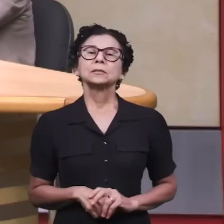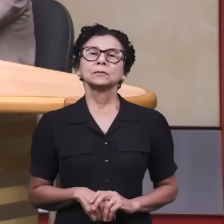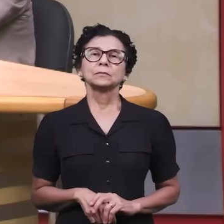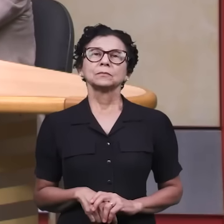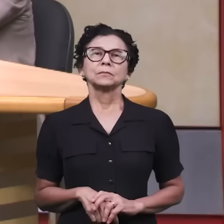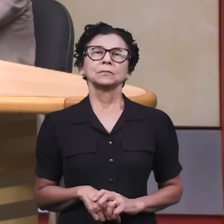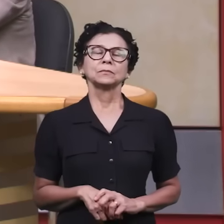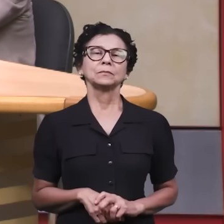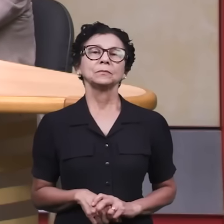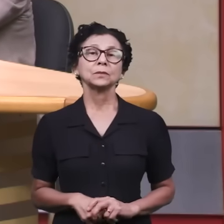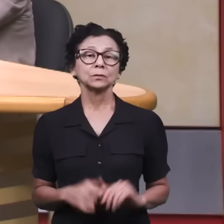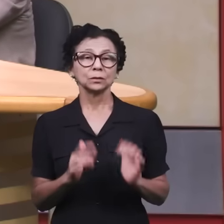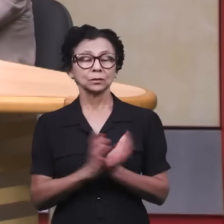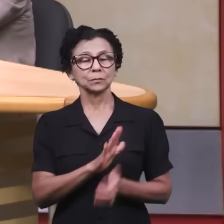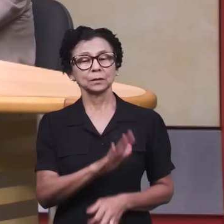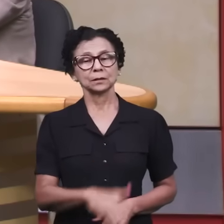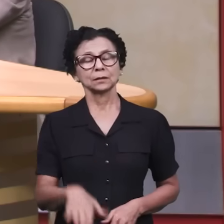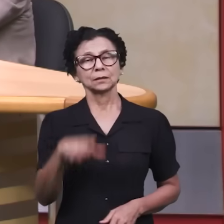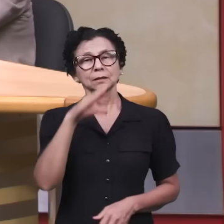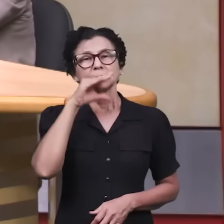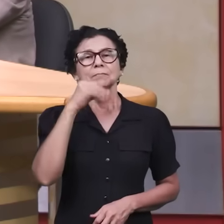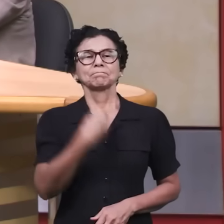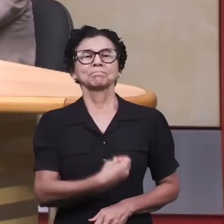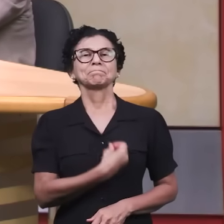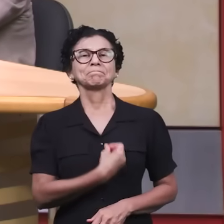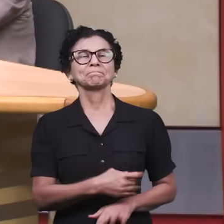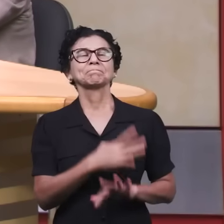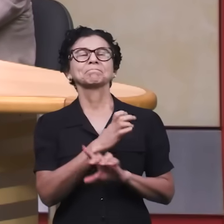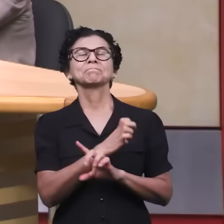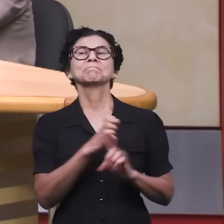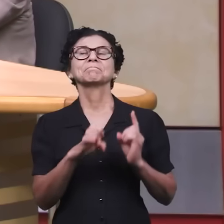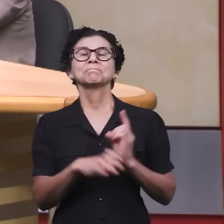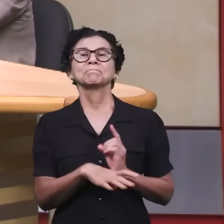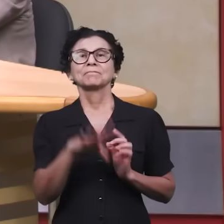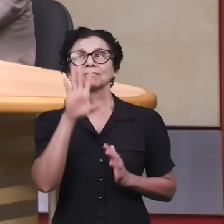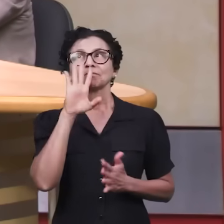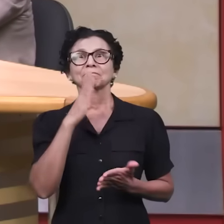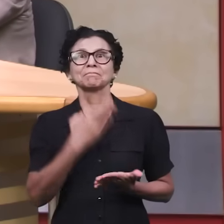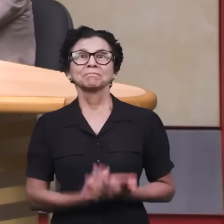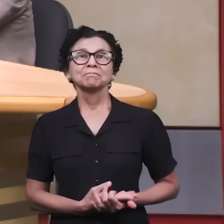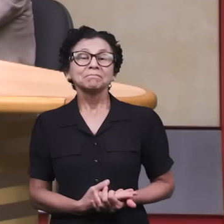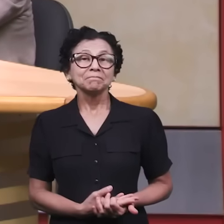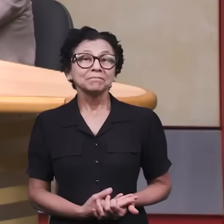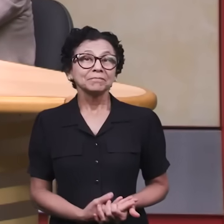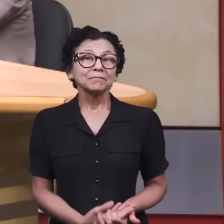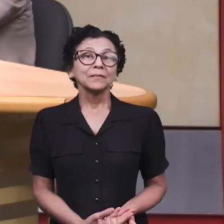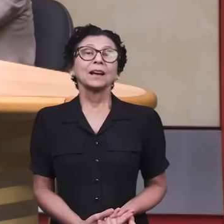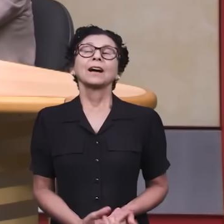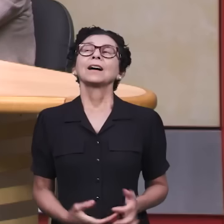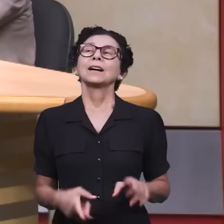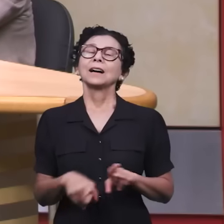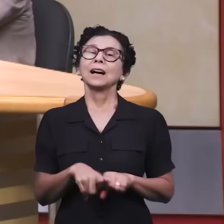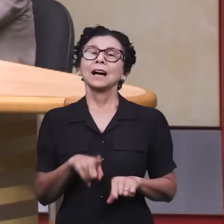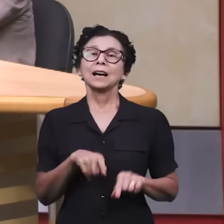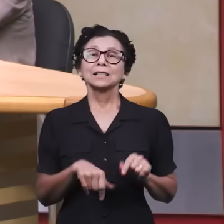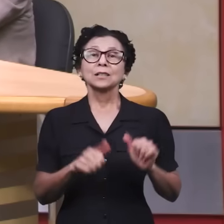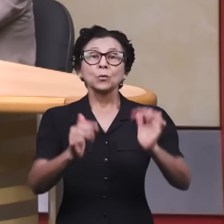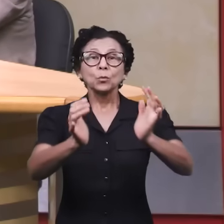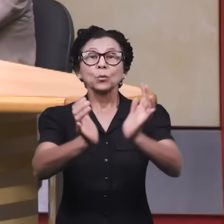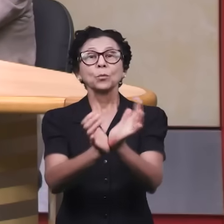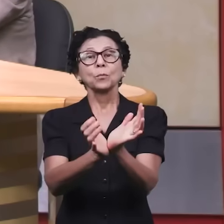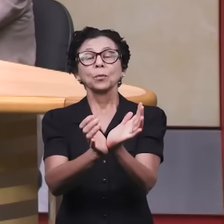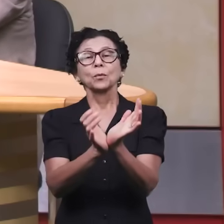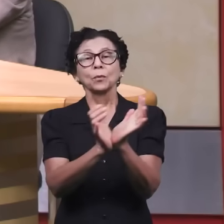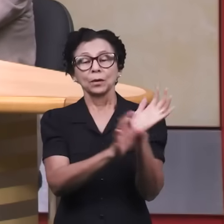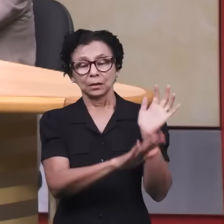crianças intermediários e adolescentes na escola bíblica dominical, que é uma coisa extraordinária. Isso quando não acontece de eles mandarem respostas